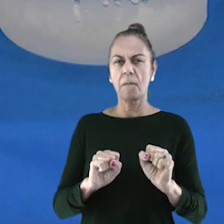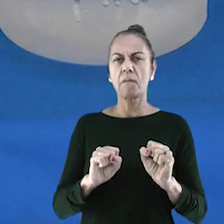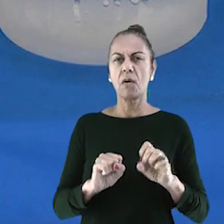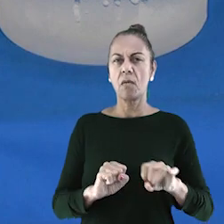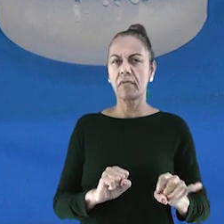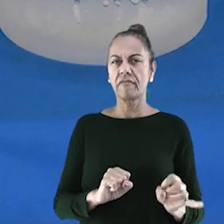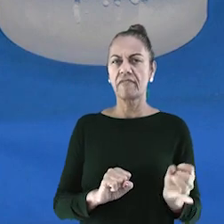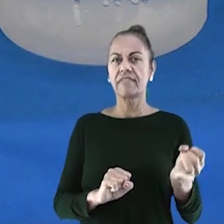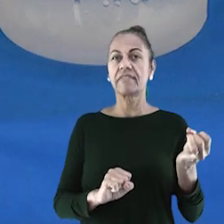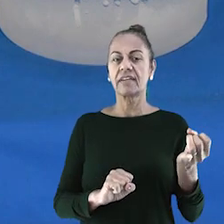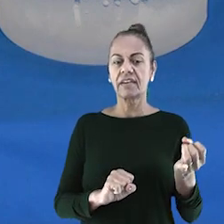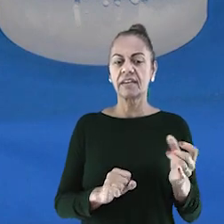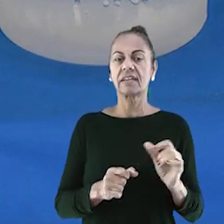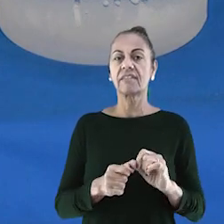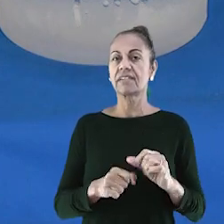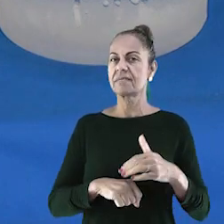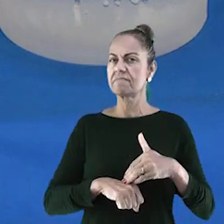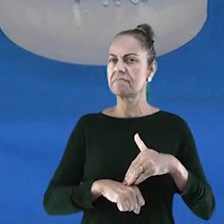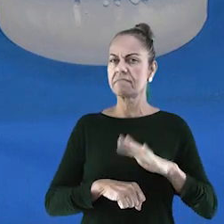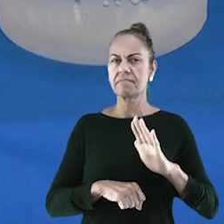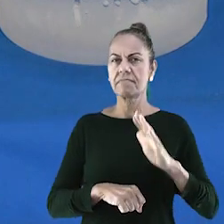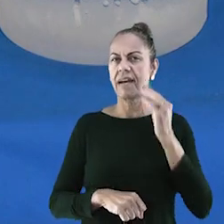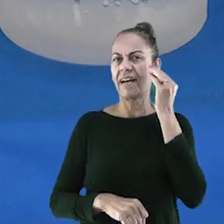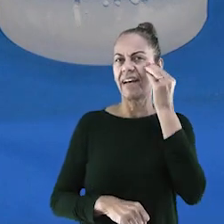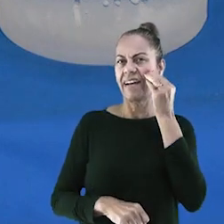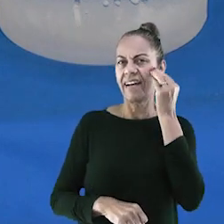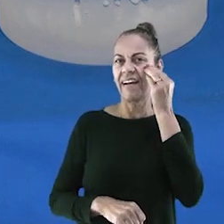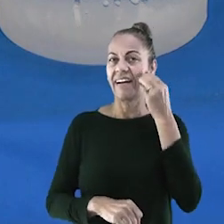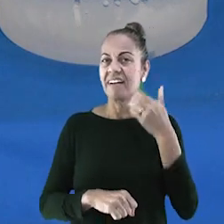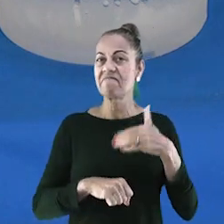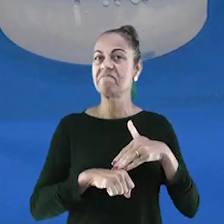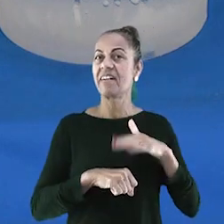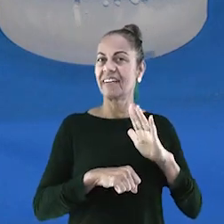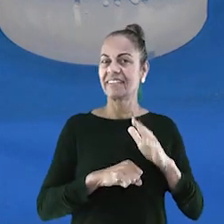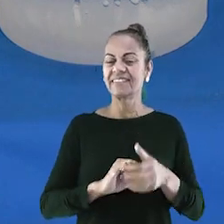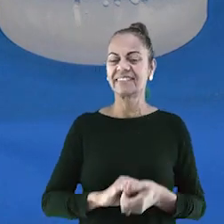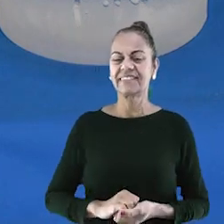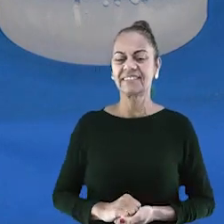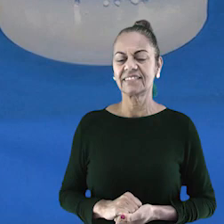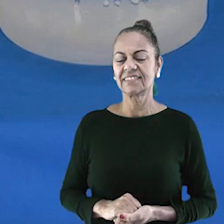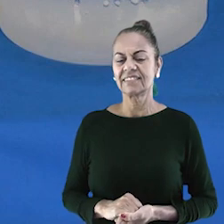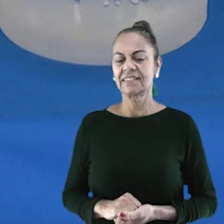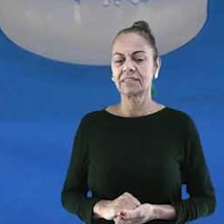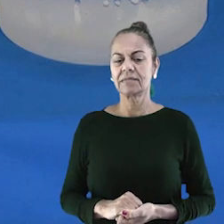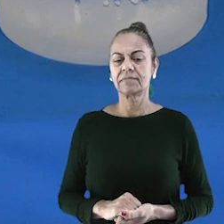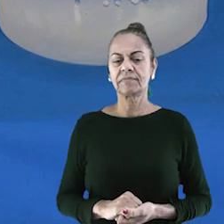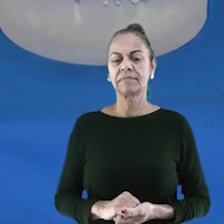Assim a gente pode aproveitar para fazer mais experimentos.